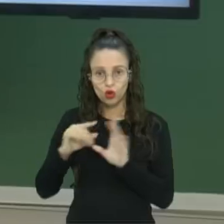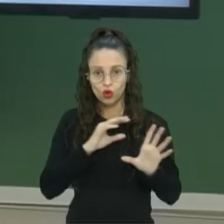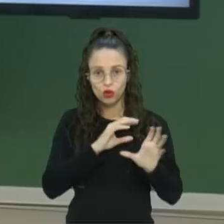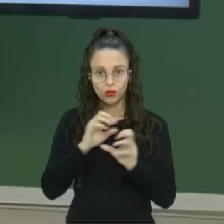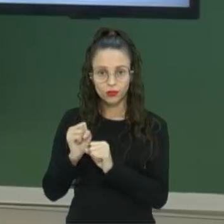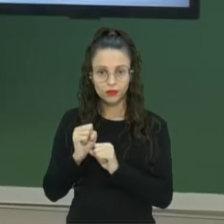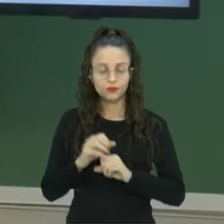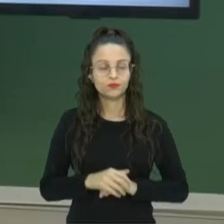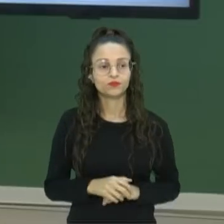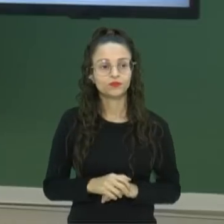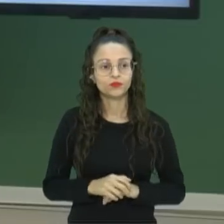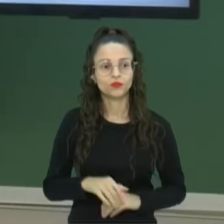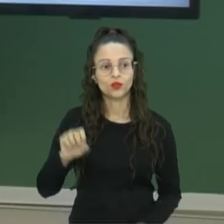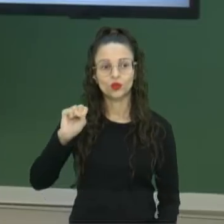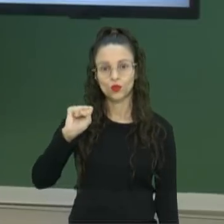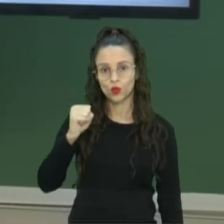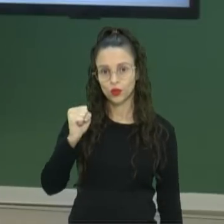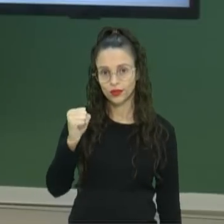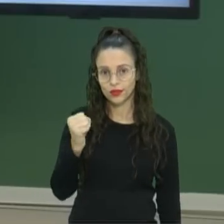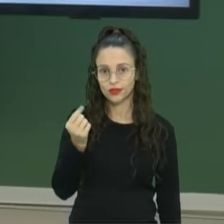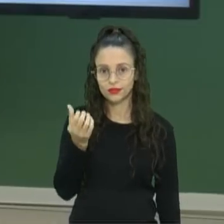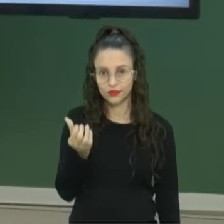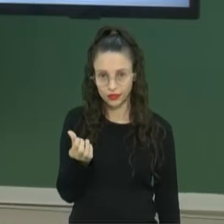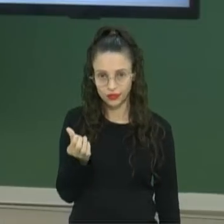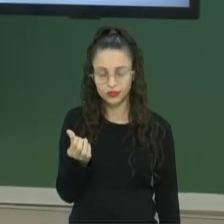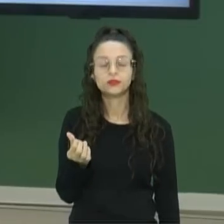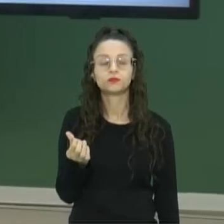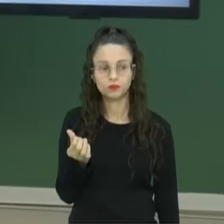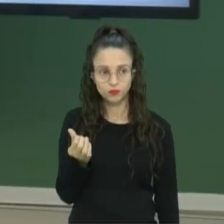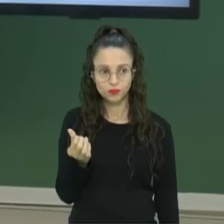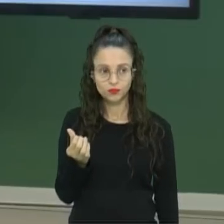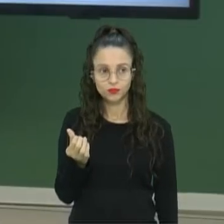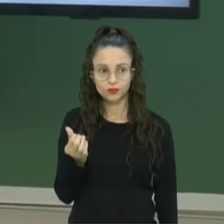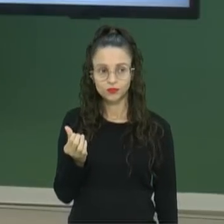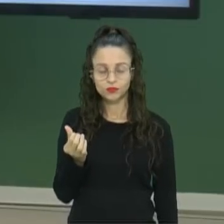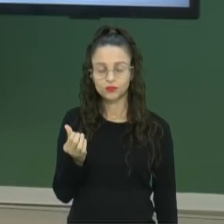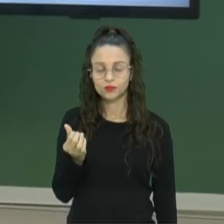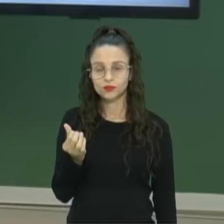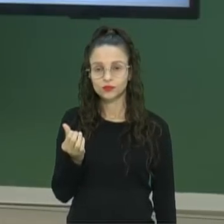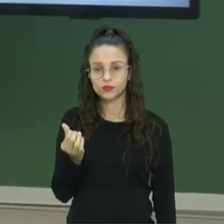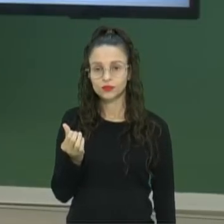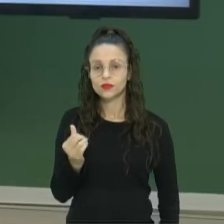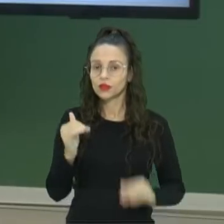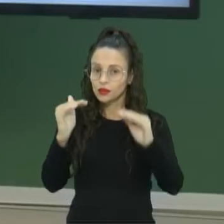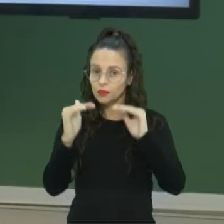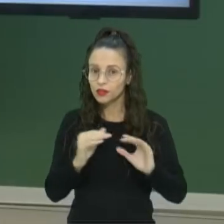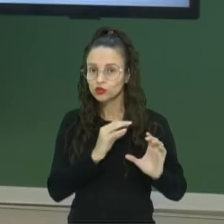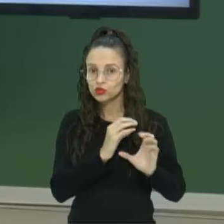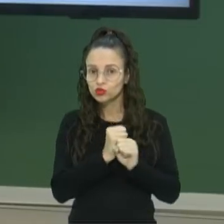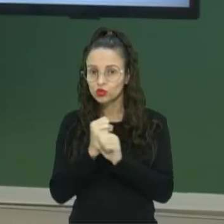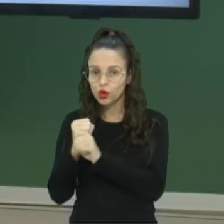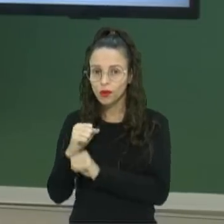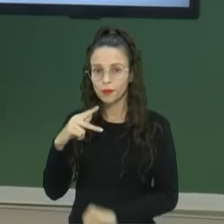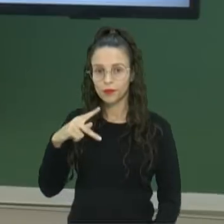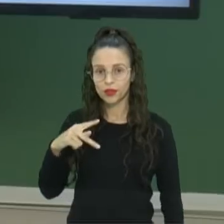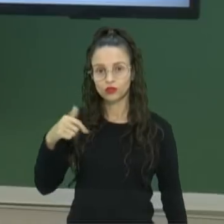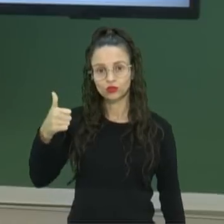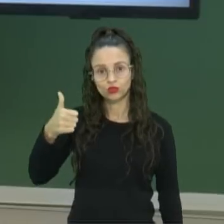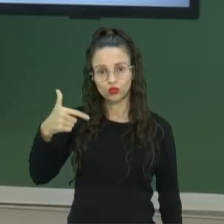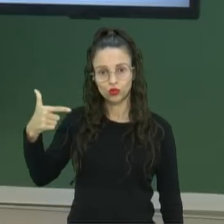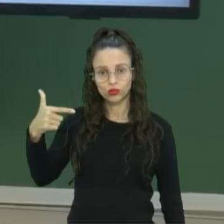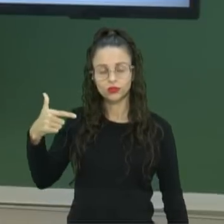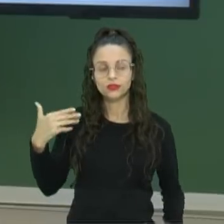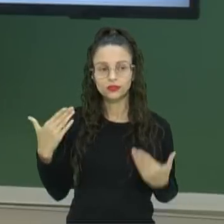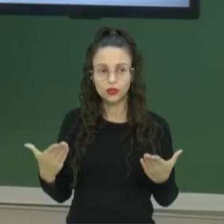tudo. Vai dar 86, ok? E embaixo a soma dos pesos deu 12.